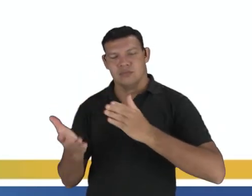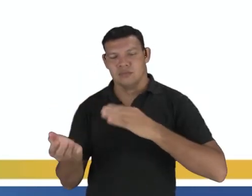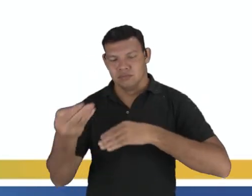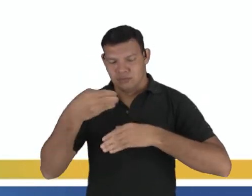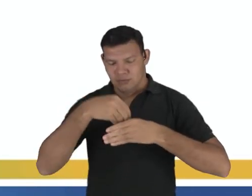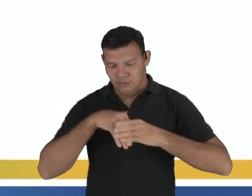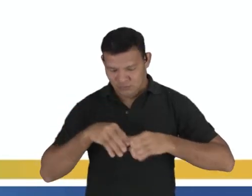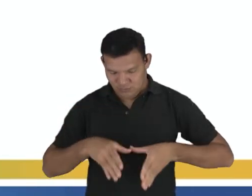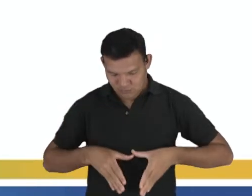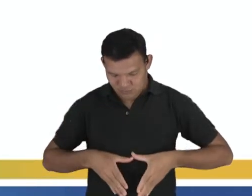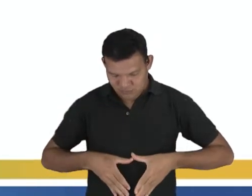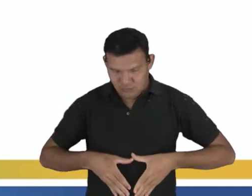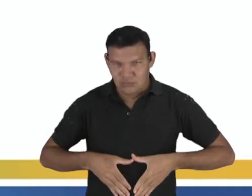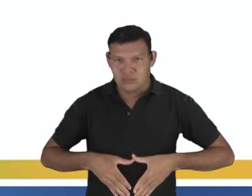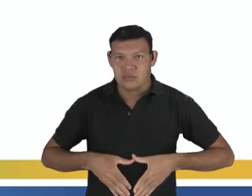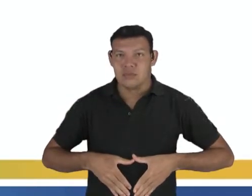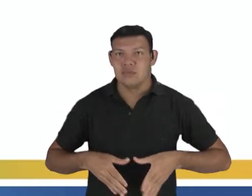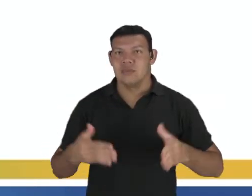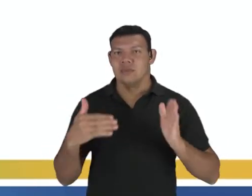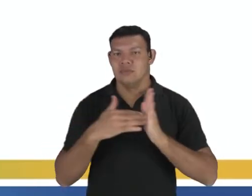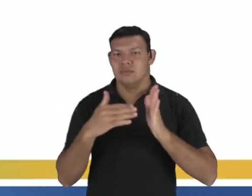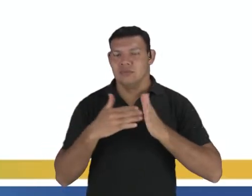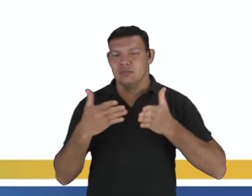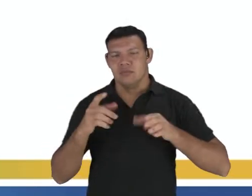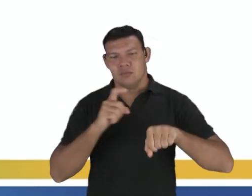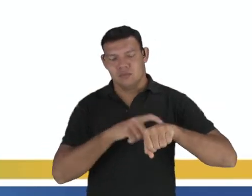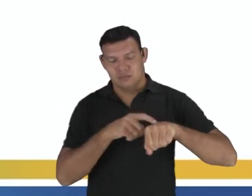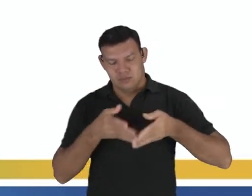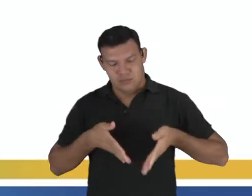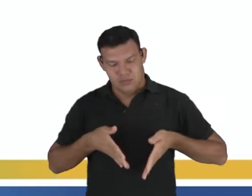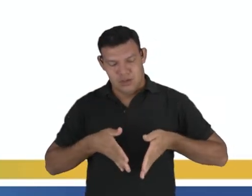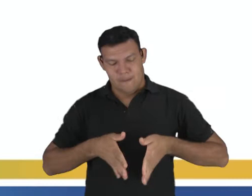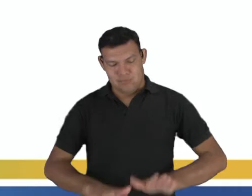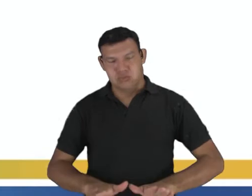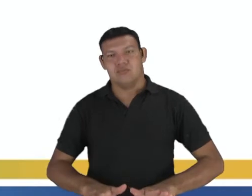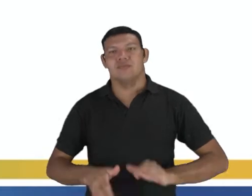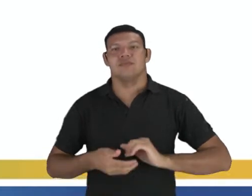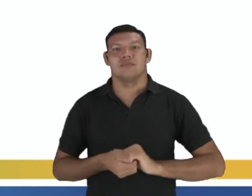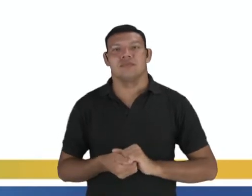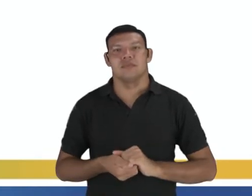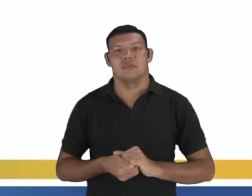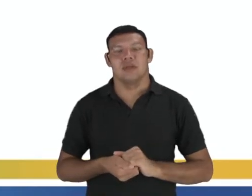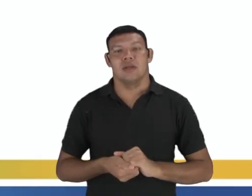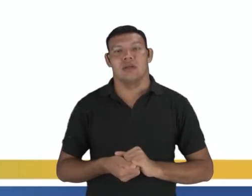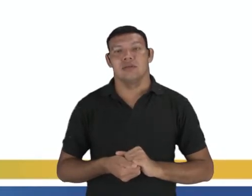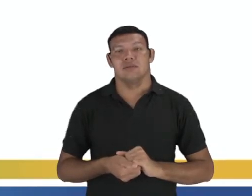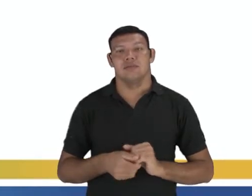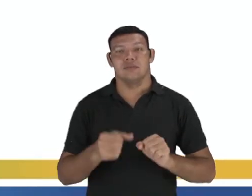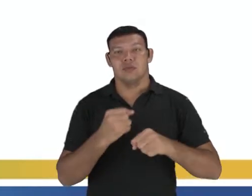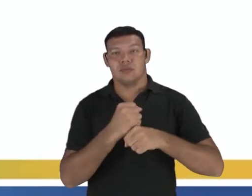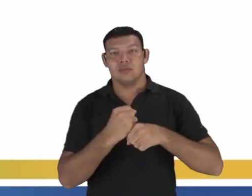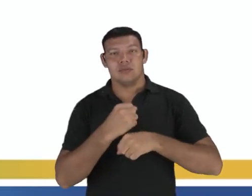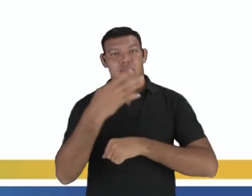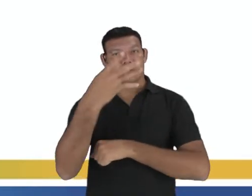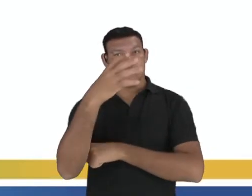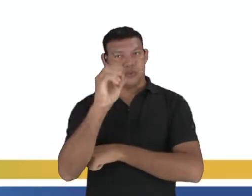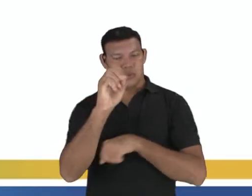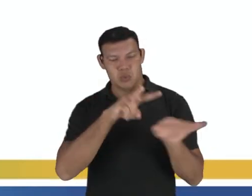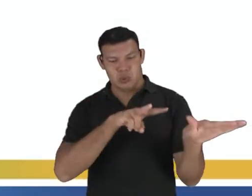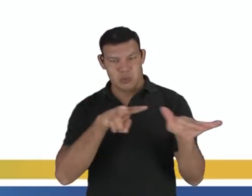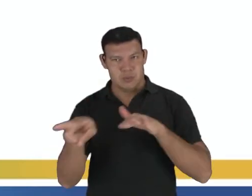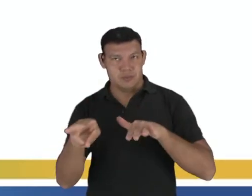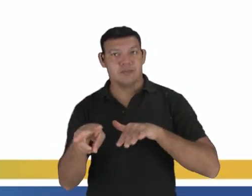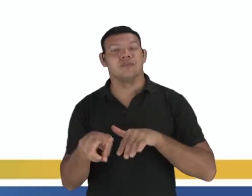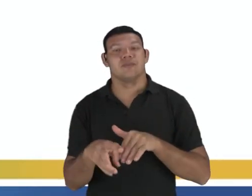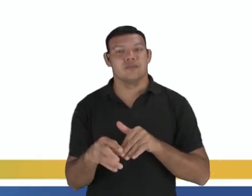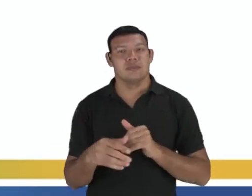no interior do útero até a expulsão do bebê no momento do parto dura cerca de 40 semanas e nesse processo